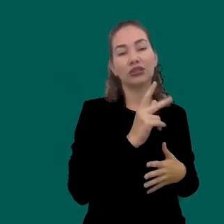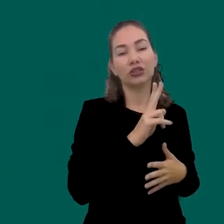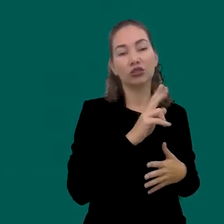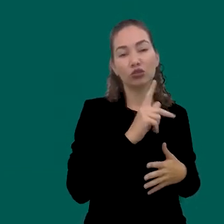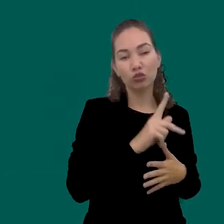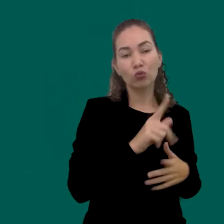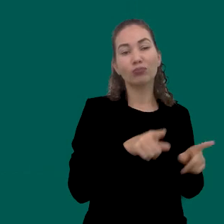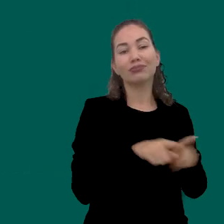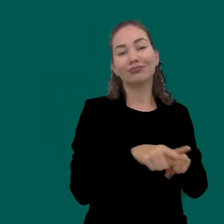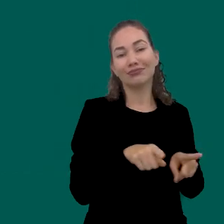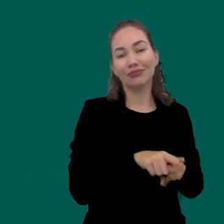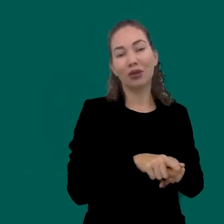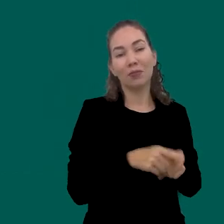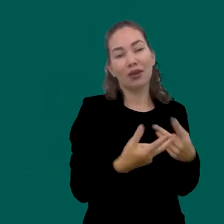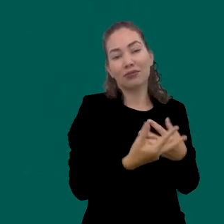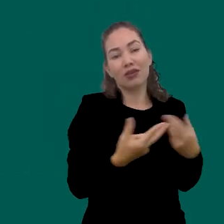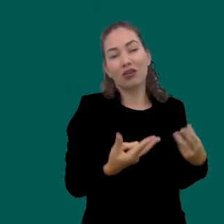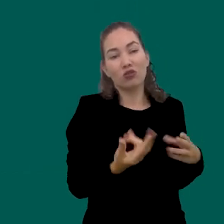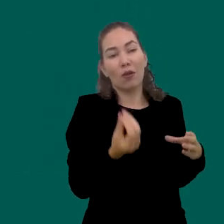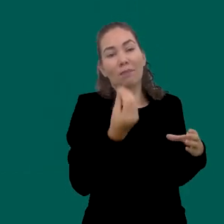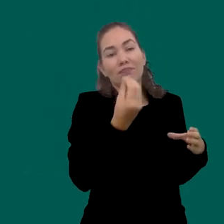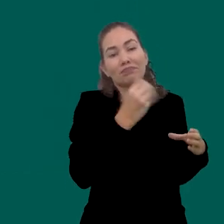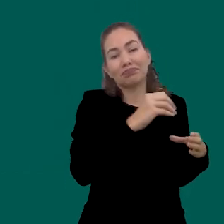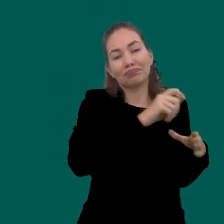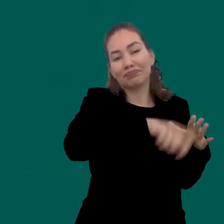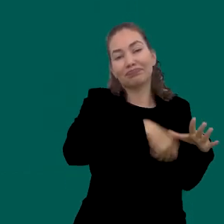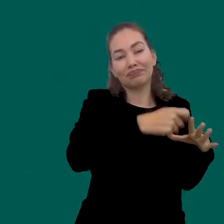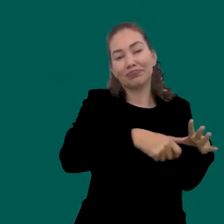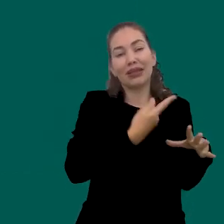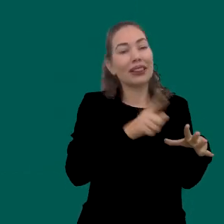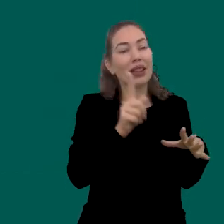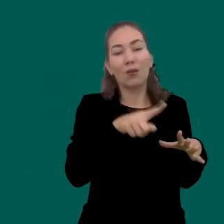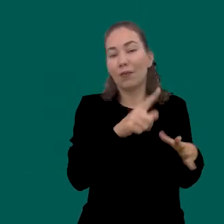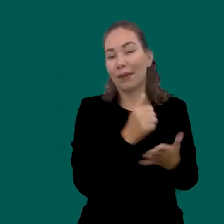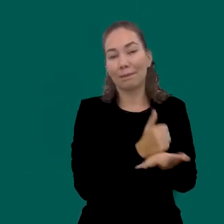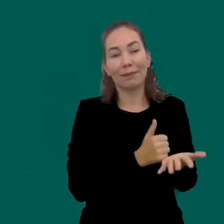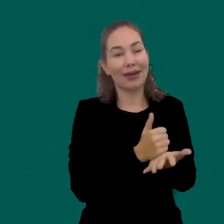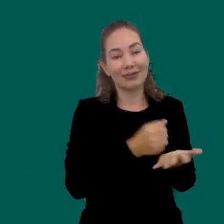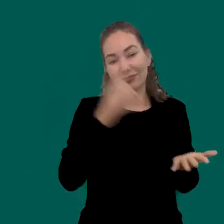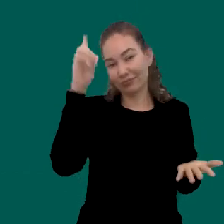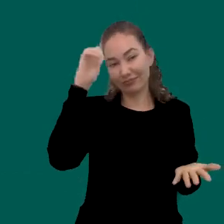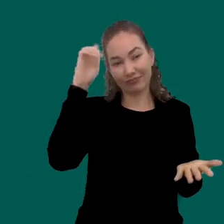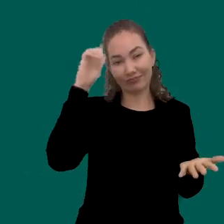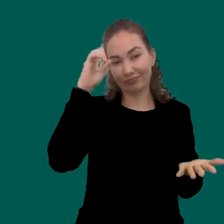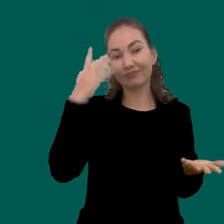para incorporar receitas, essas coisas mesmo que não são o básico do dia a dia, né?